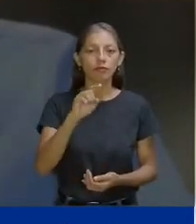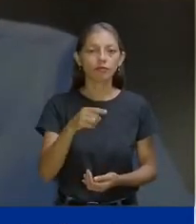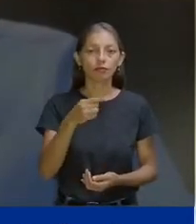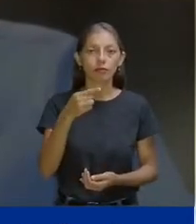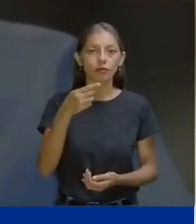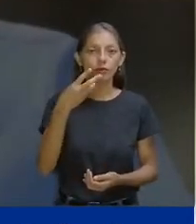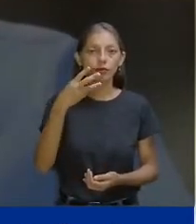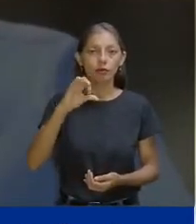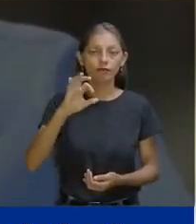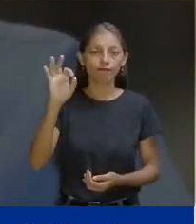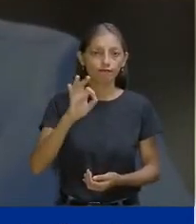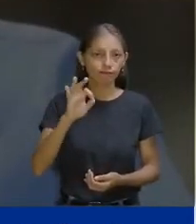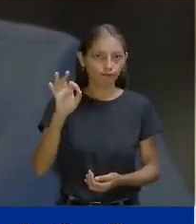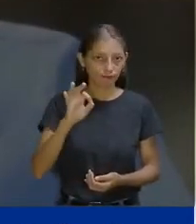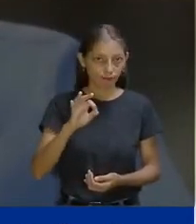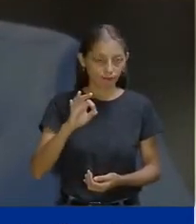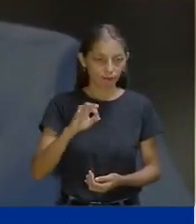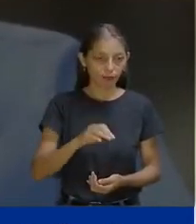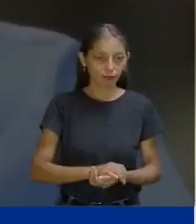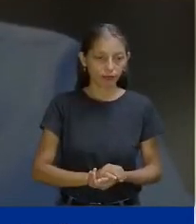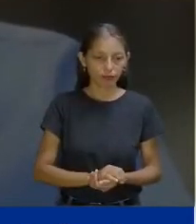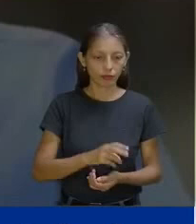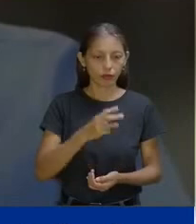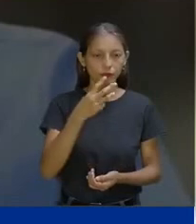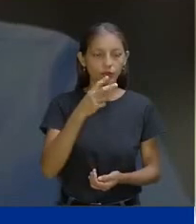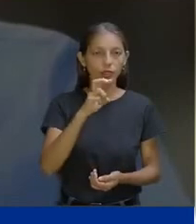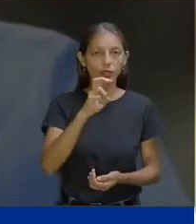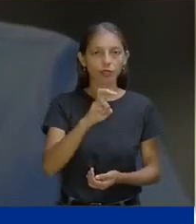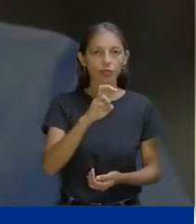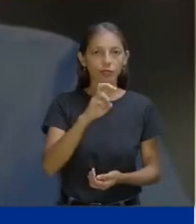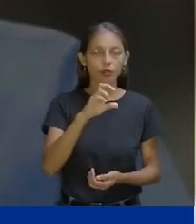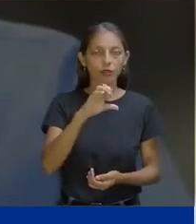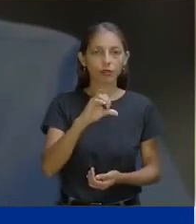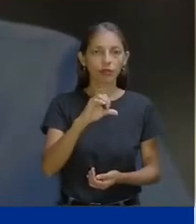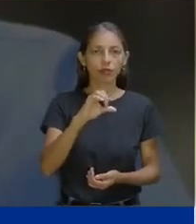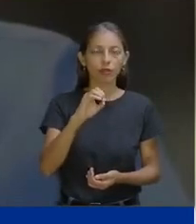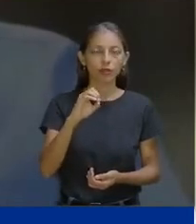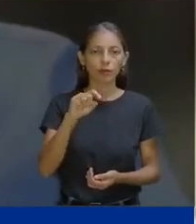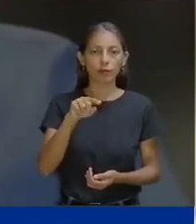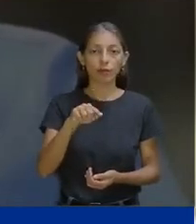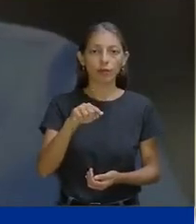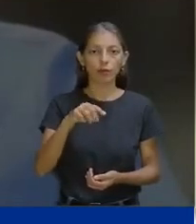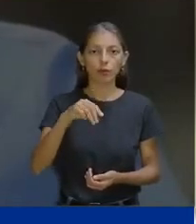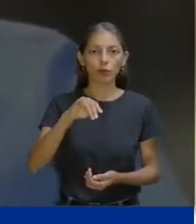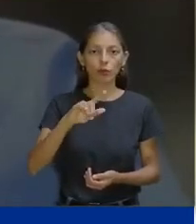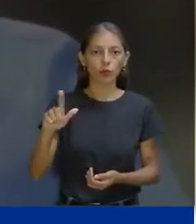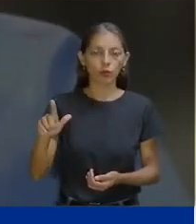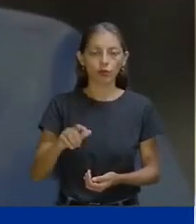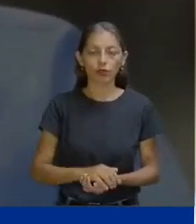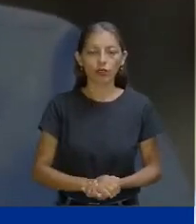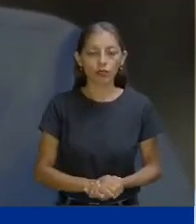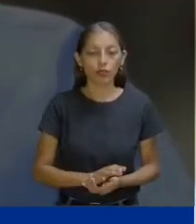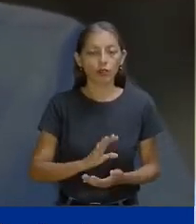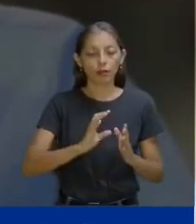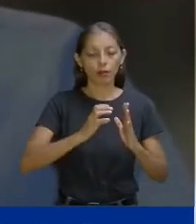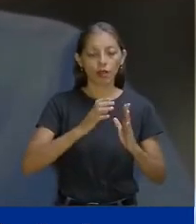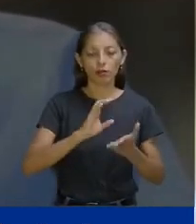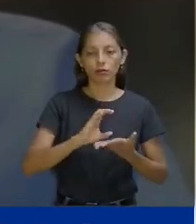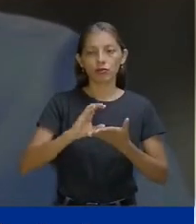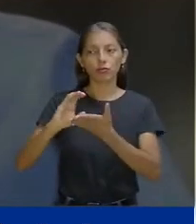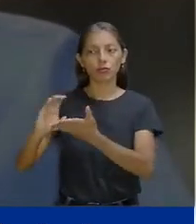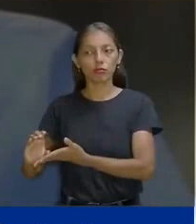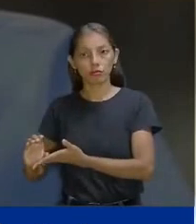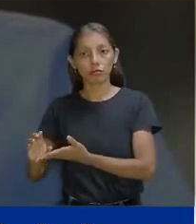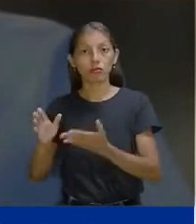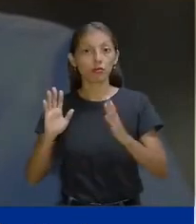0,39% do total de R$ 590 mil dos recursos do fundo partidário que foram recebidos pelo partido. Então, o